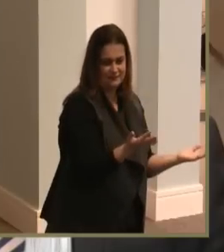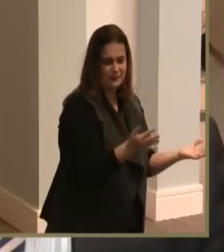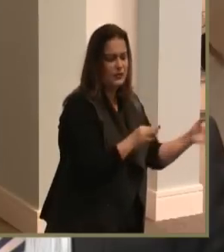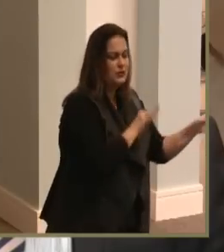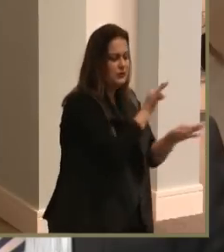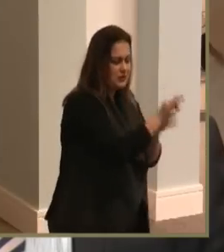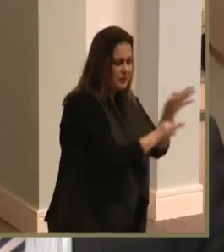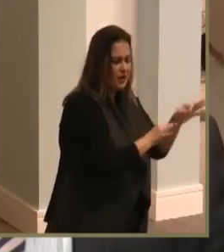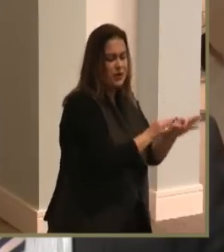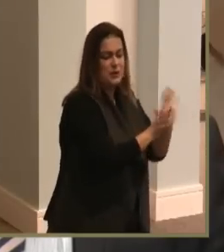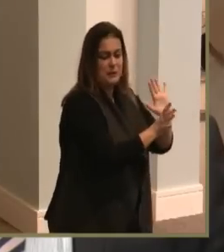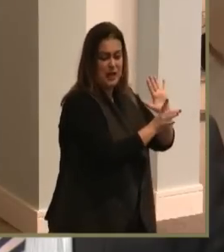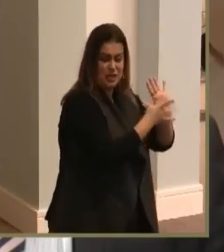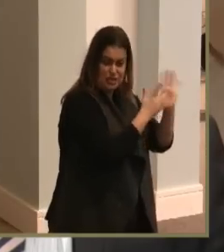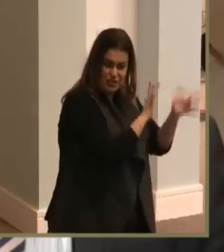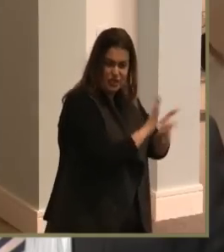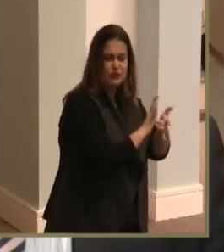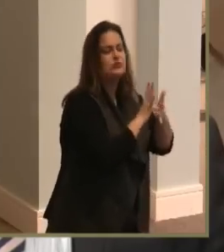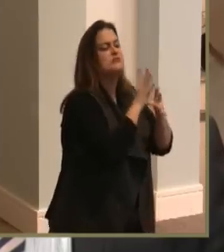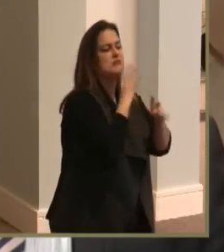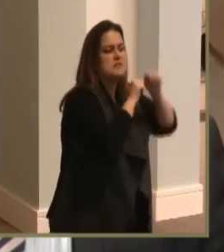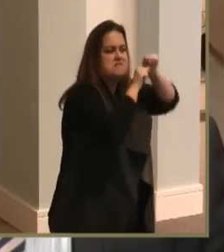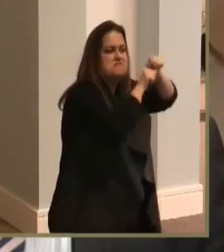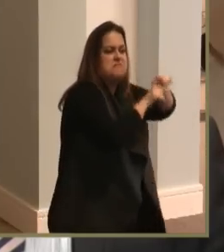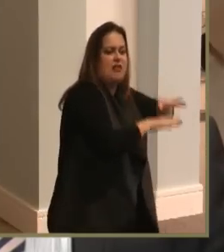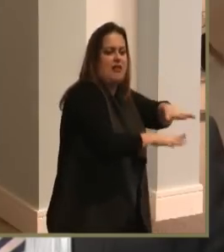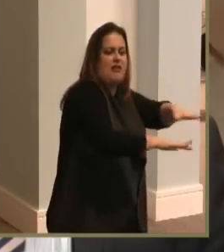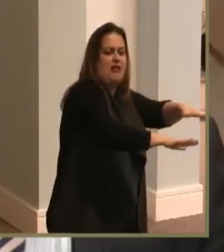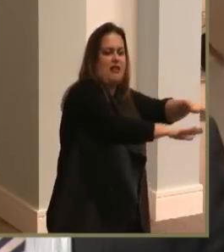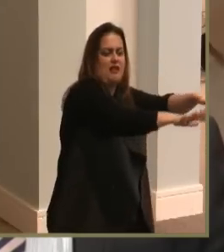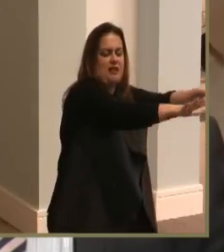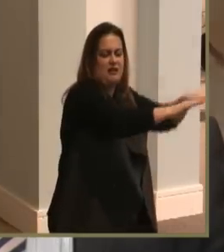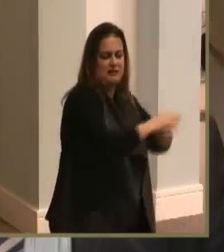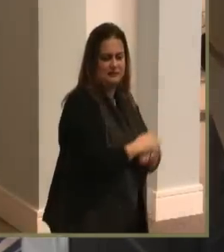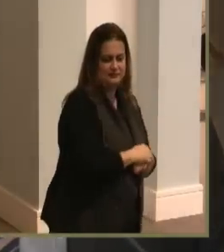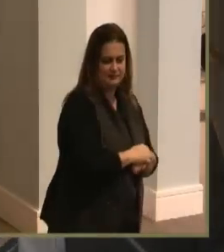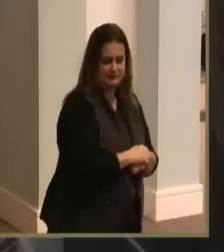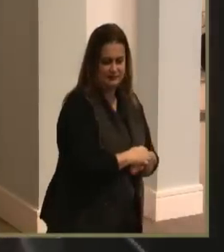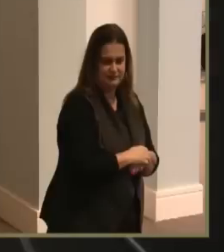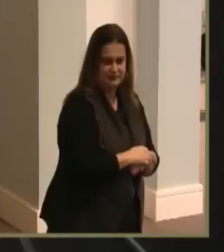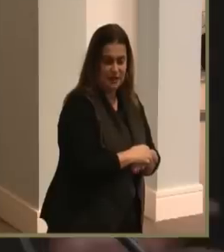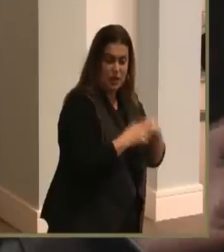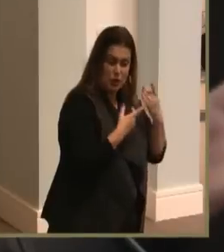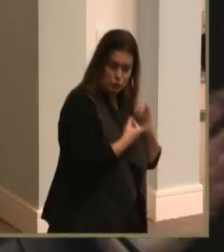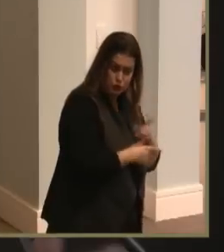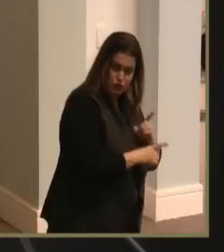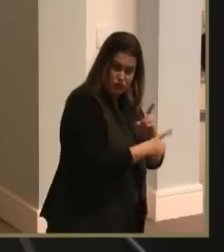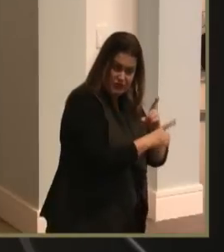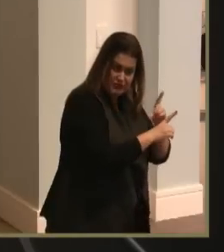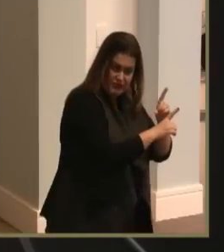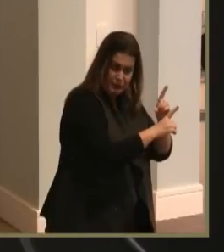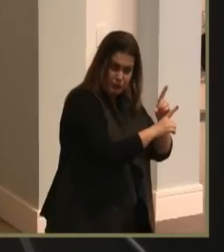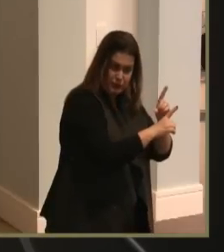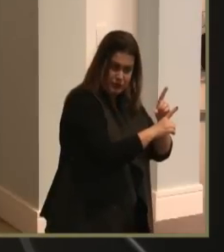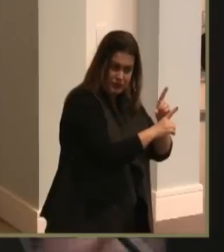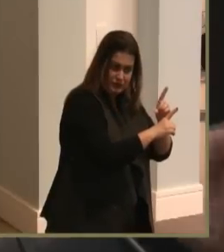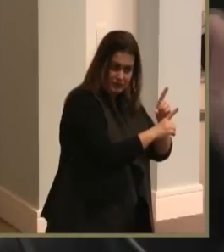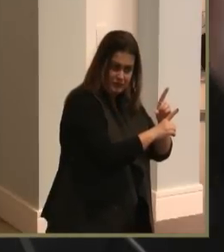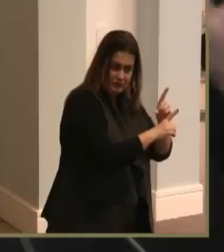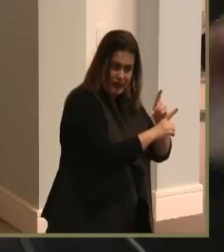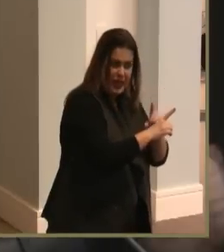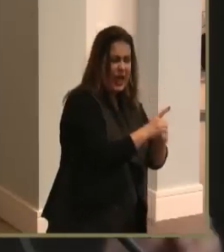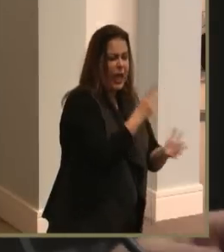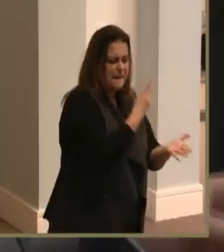obra missionária. De Jerusalém que partem os discípulos, nas diásporas que acontecem,